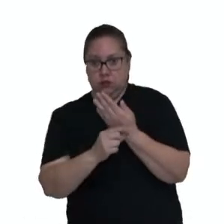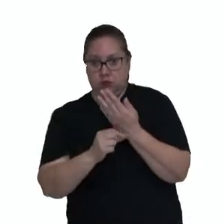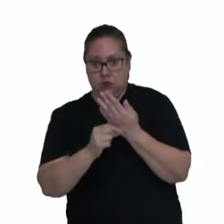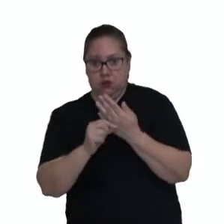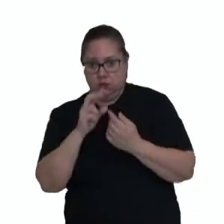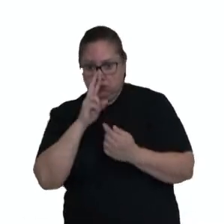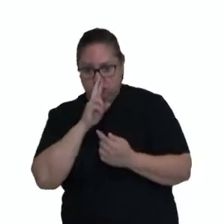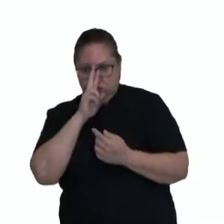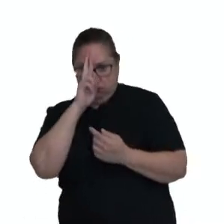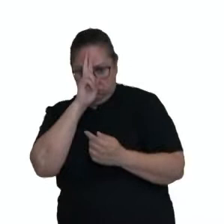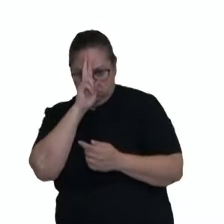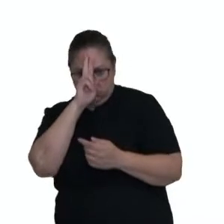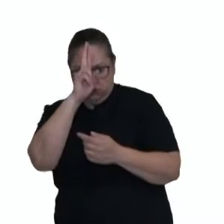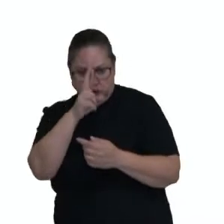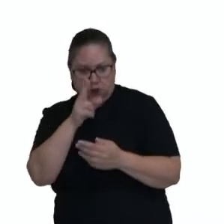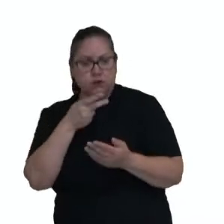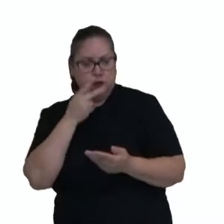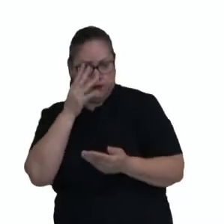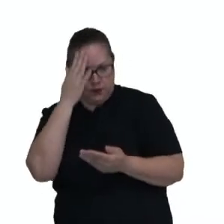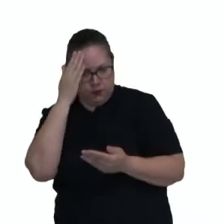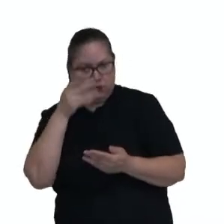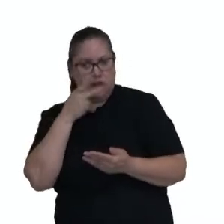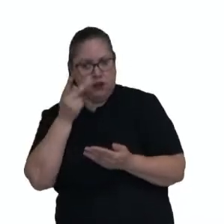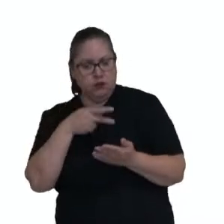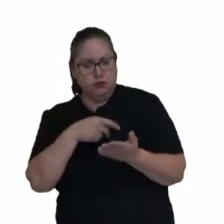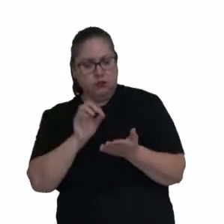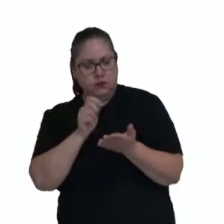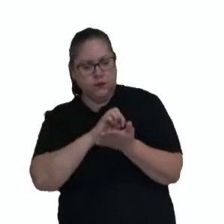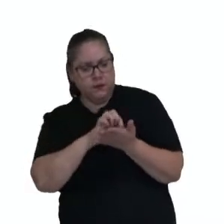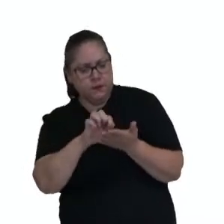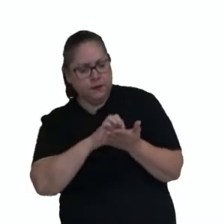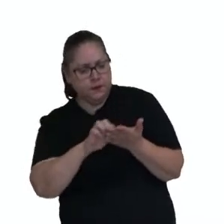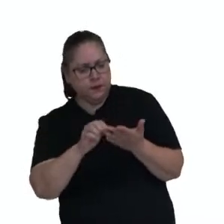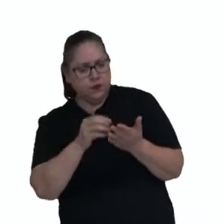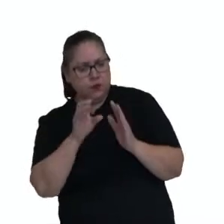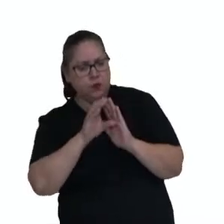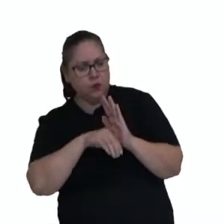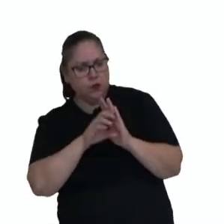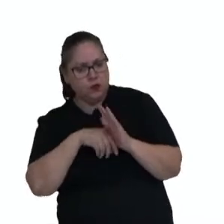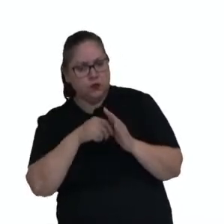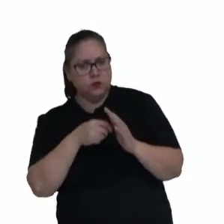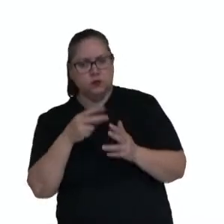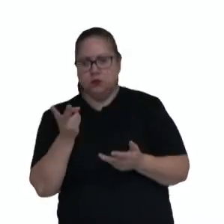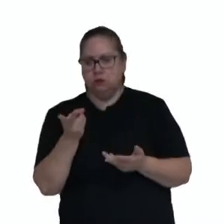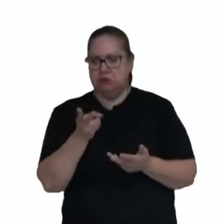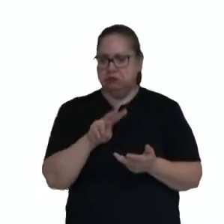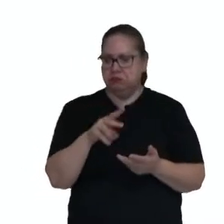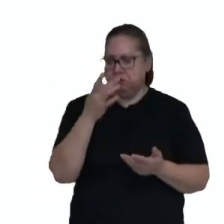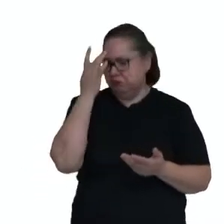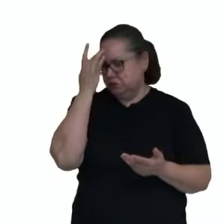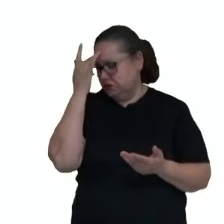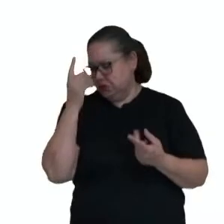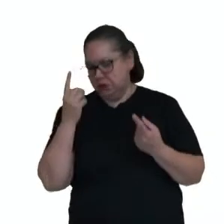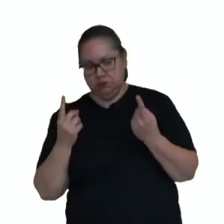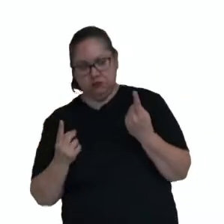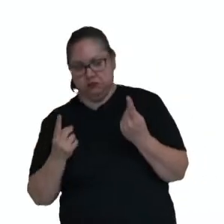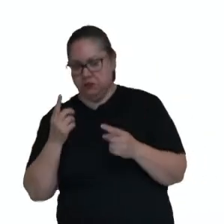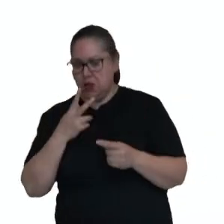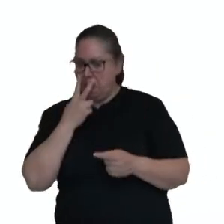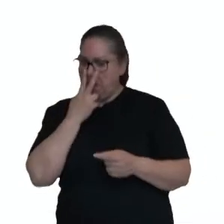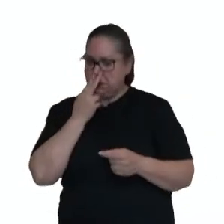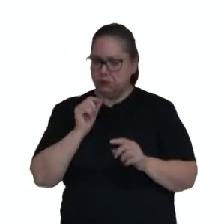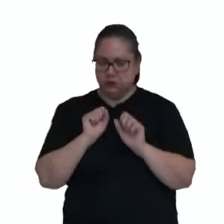autoridades sobre o assunto em questão. Assinalavam os conceitos e sentidos que fossem dúbios, né? Aquilo que não está aparecendo